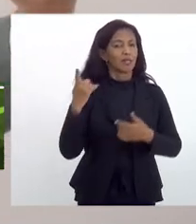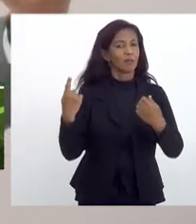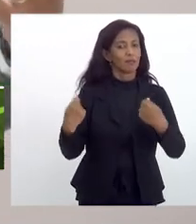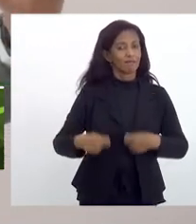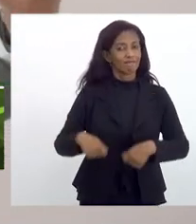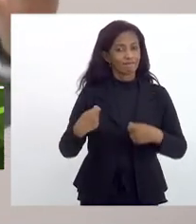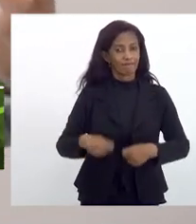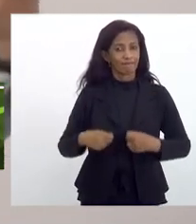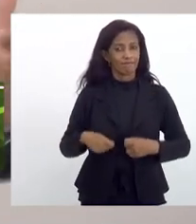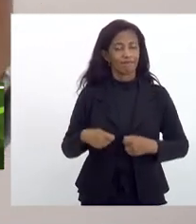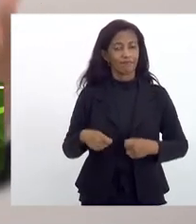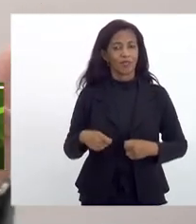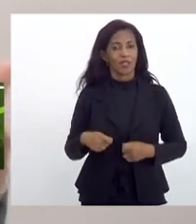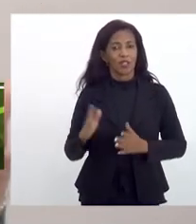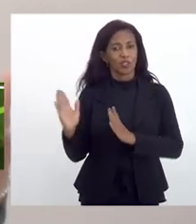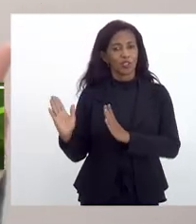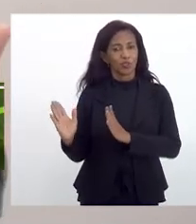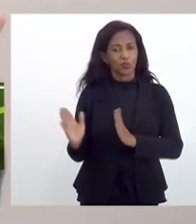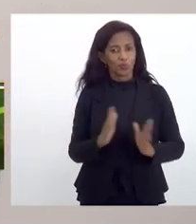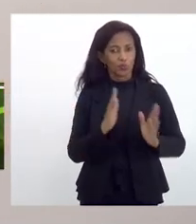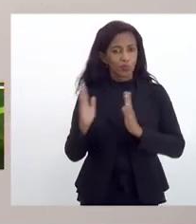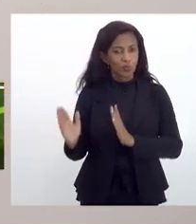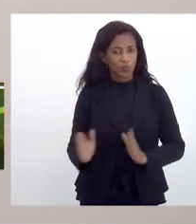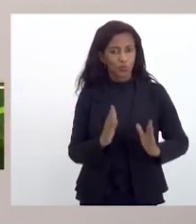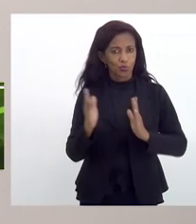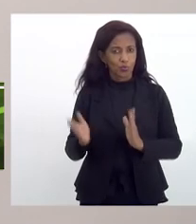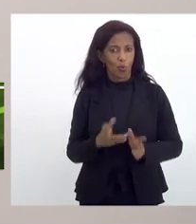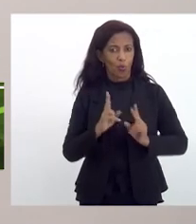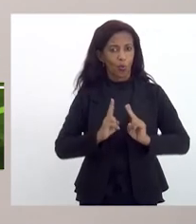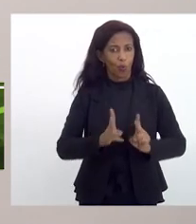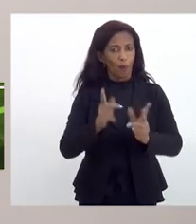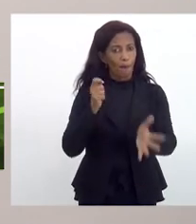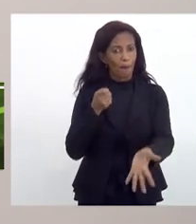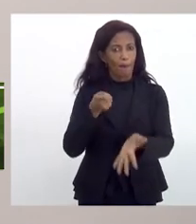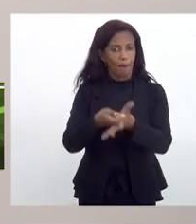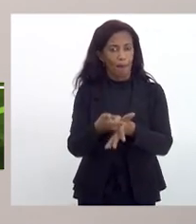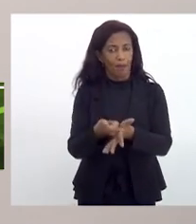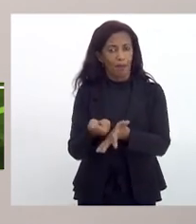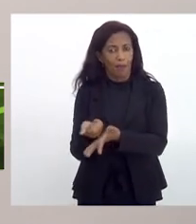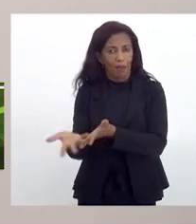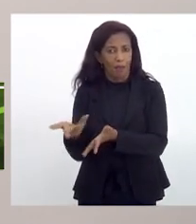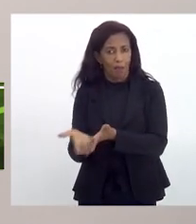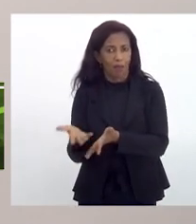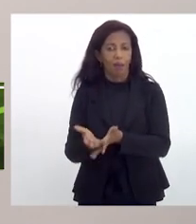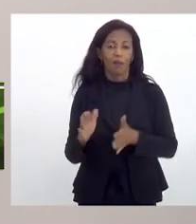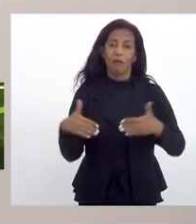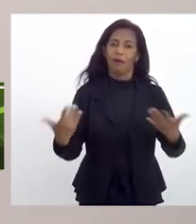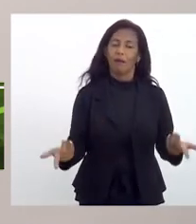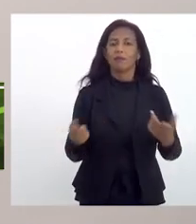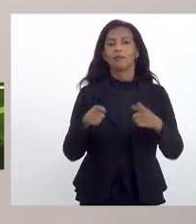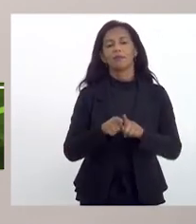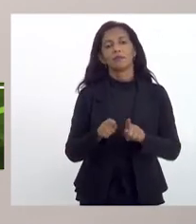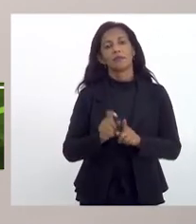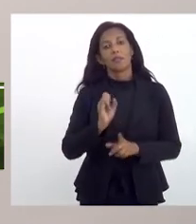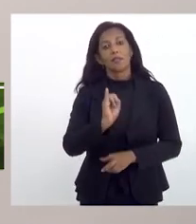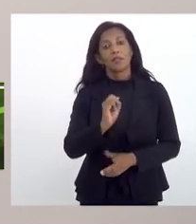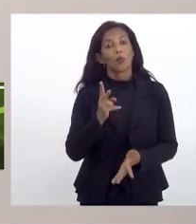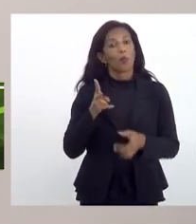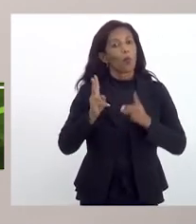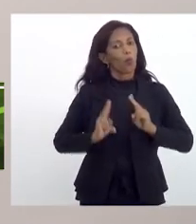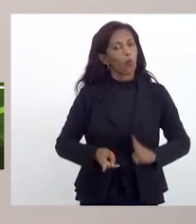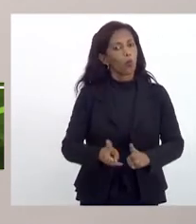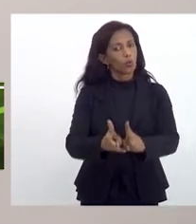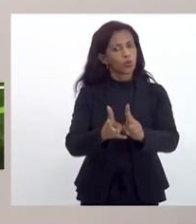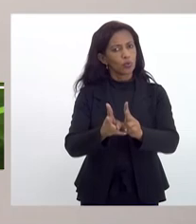de fluxo de caixa contínuo para poder pagar esse tipo de despesa. Agora, obviamente, se a gente continuar